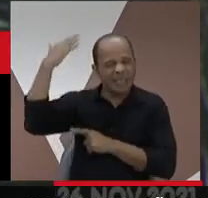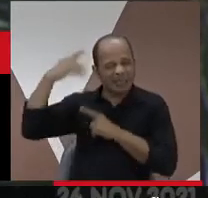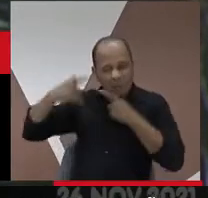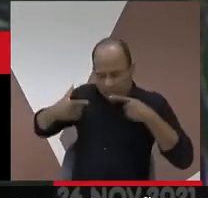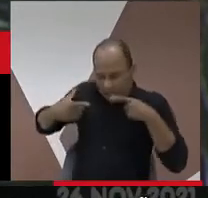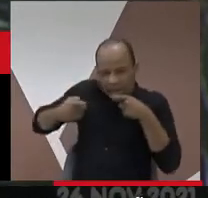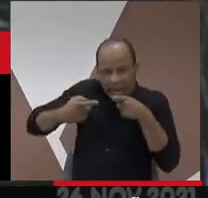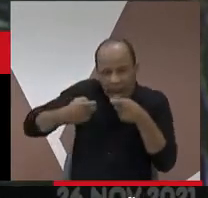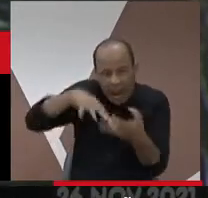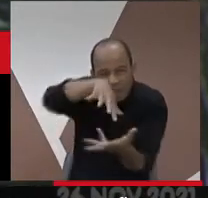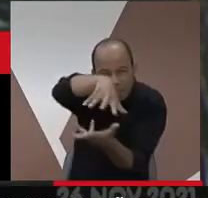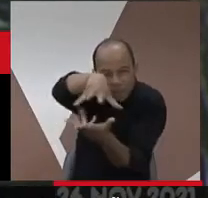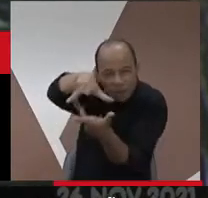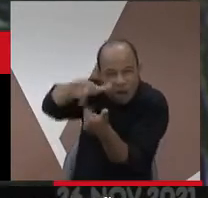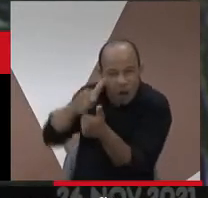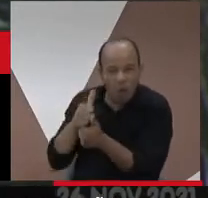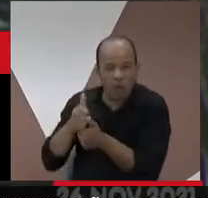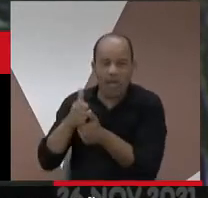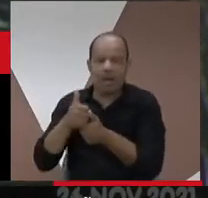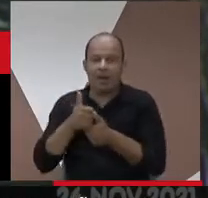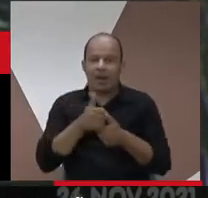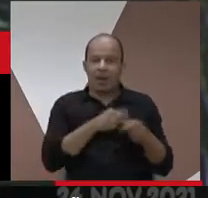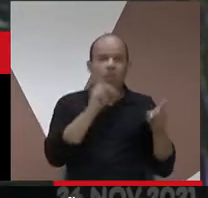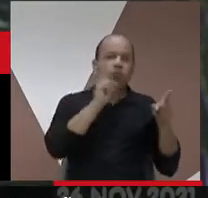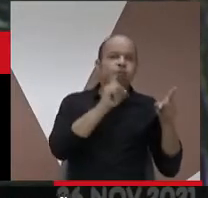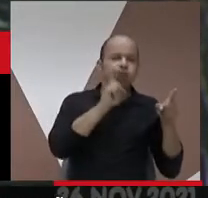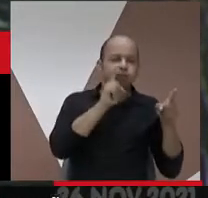né, para